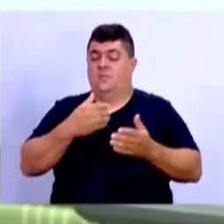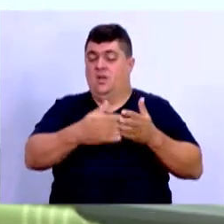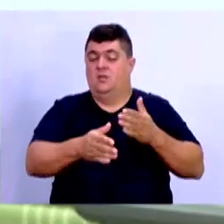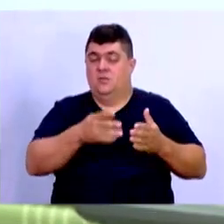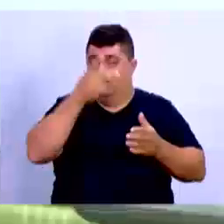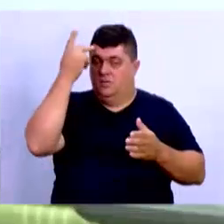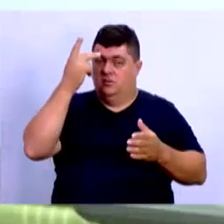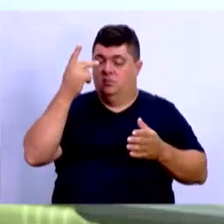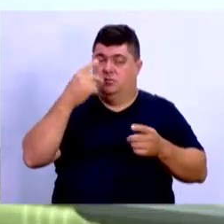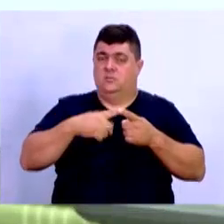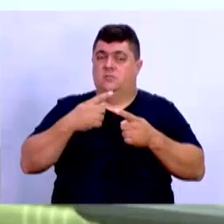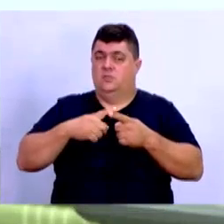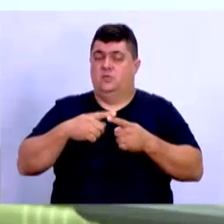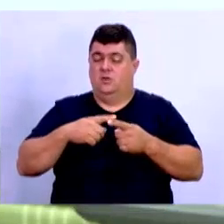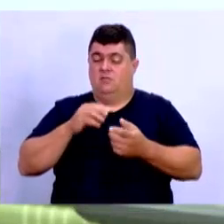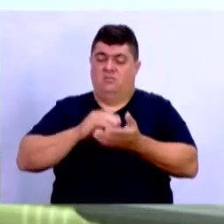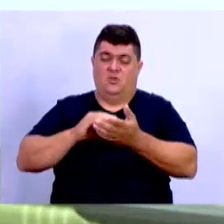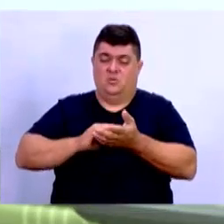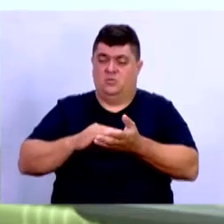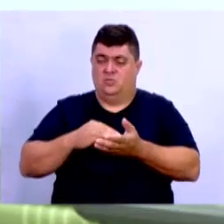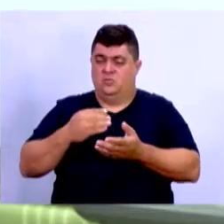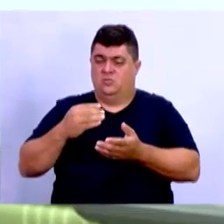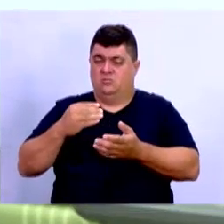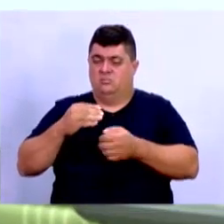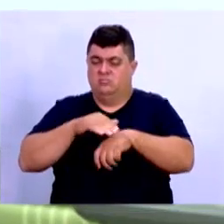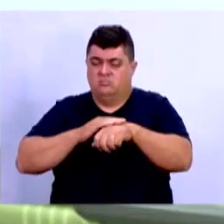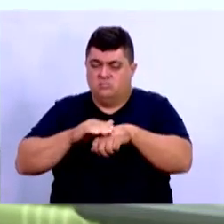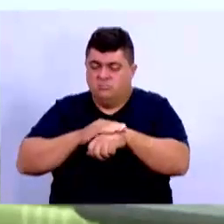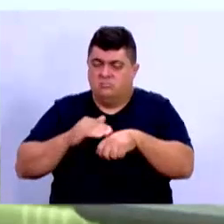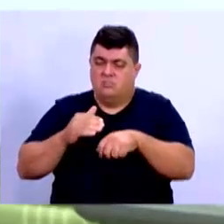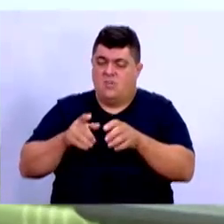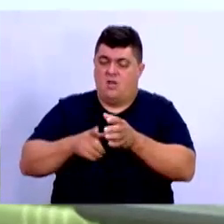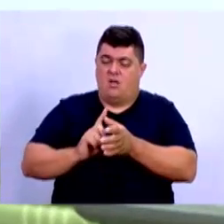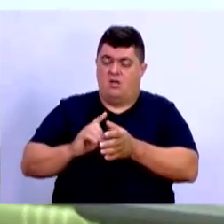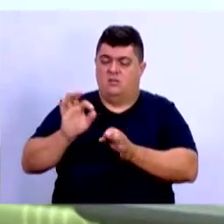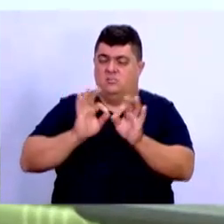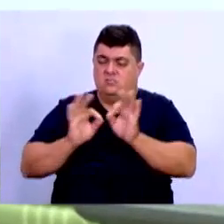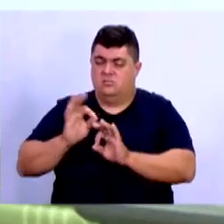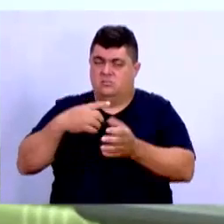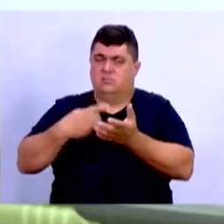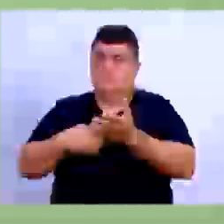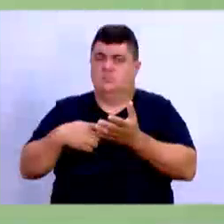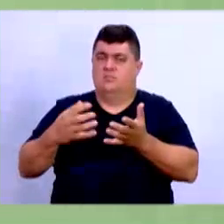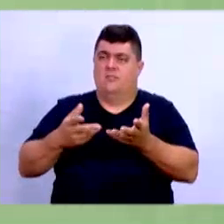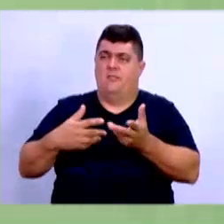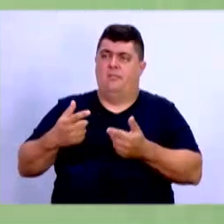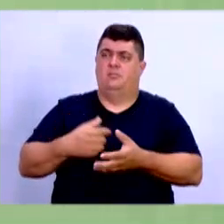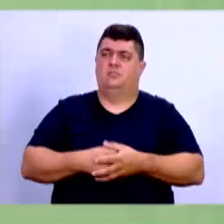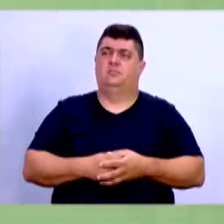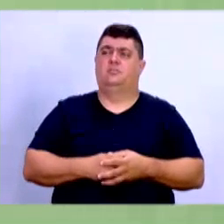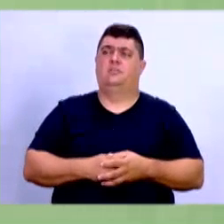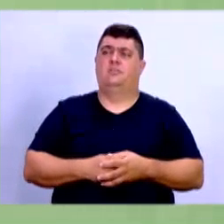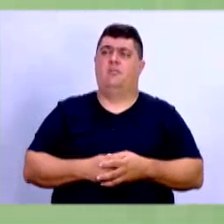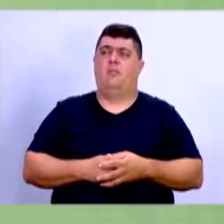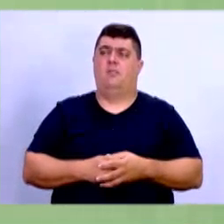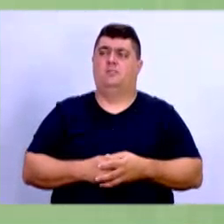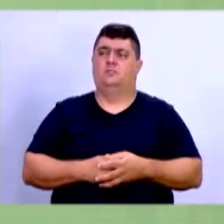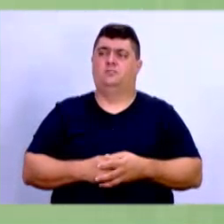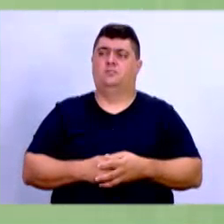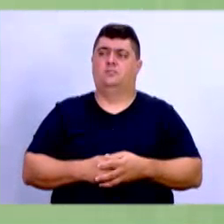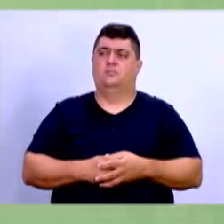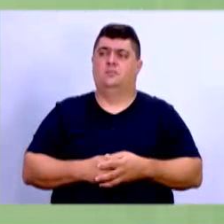cliente porque não houve, né, uma conversa antecipada de negociação. Tá? A função